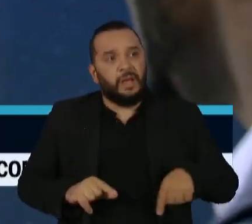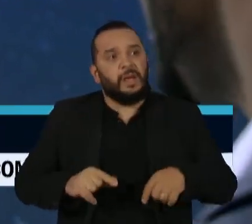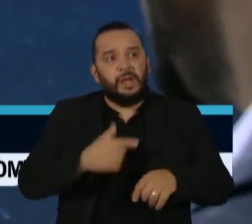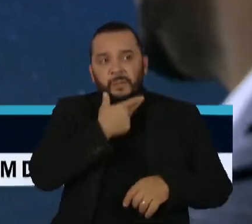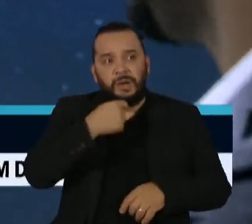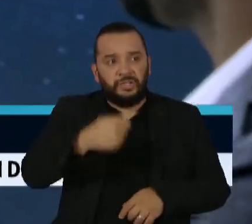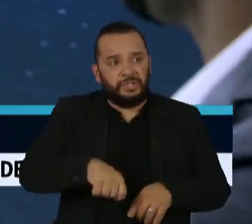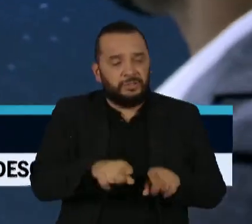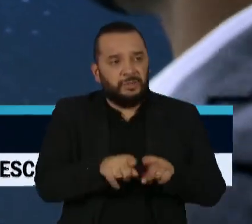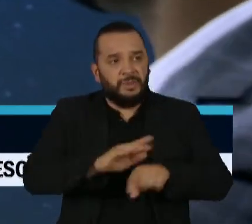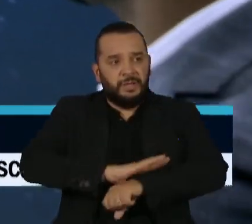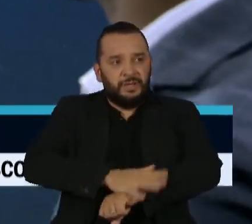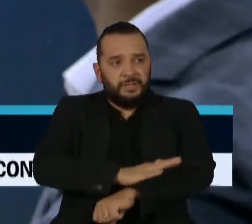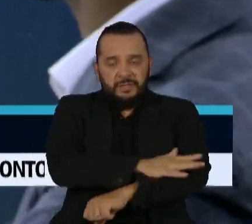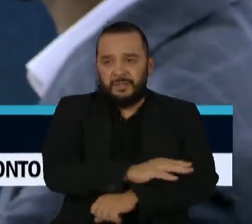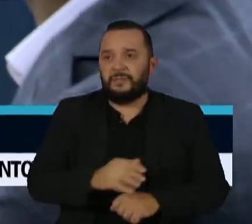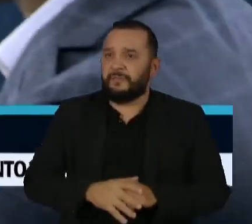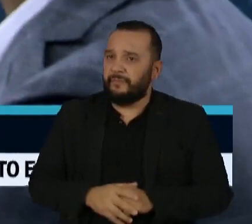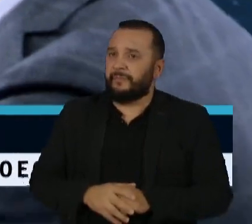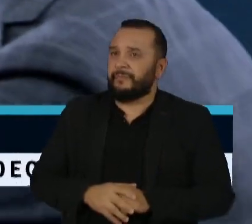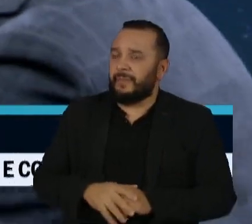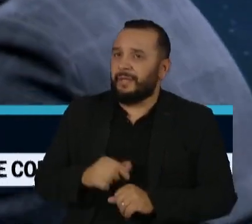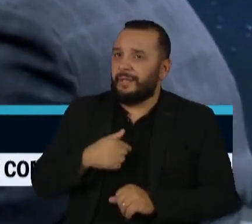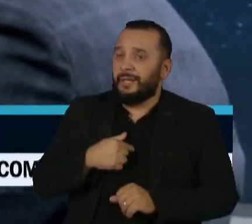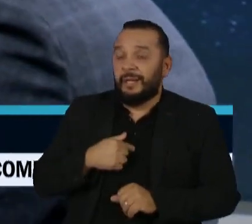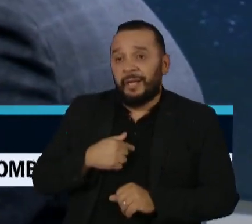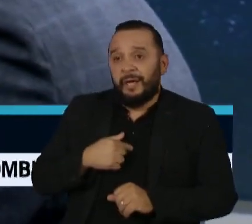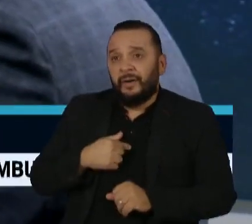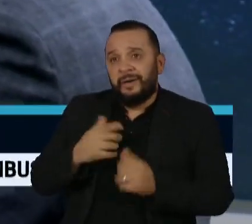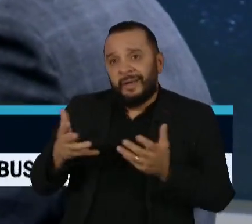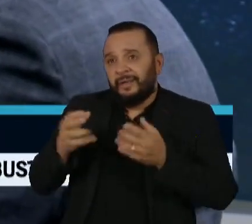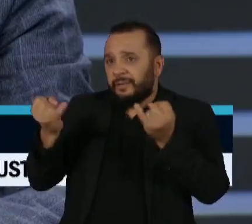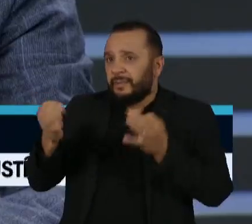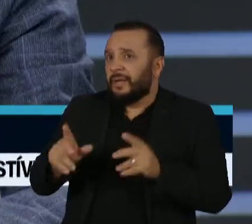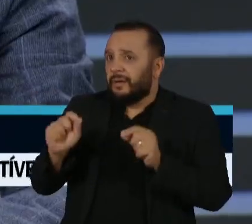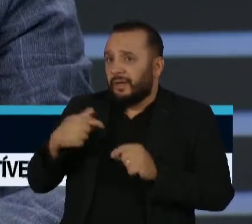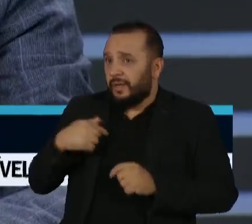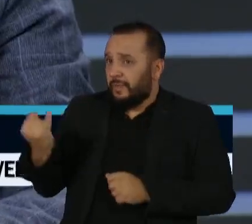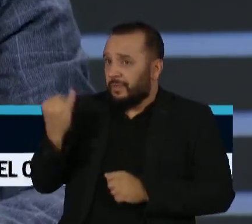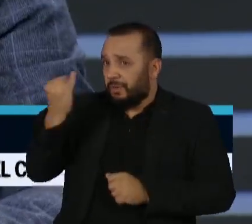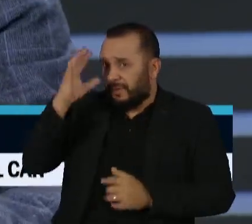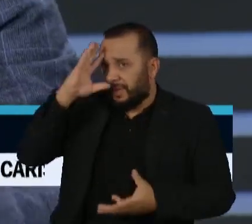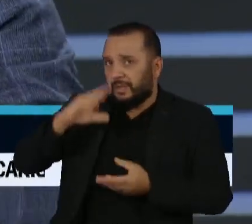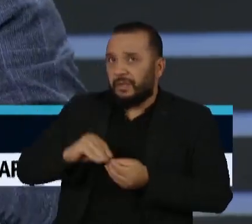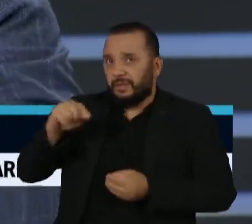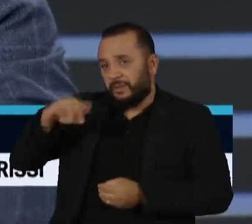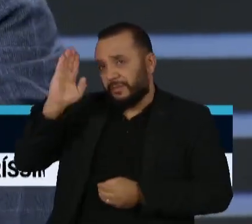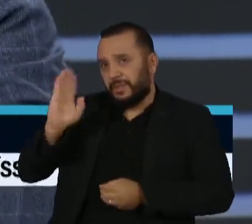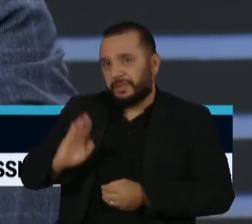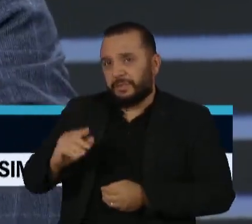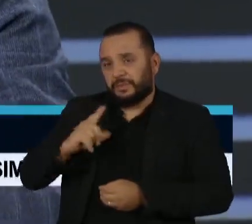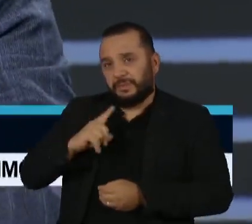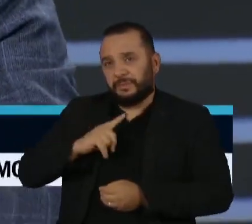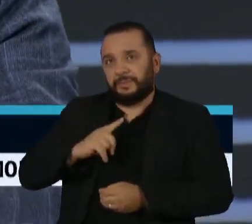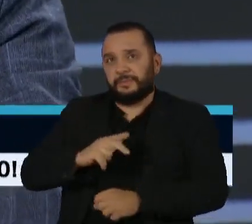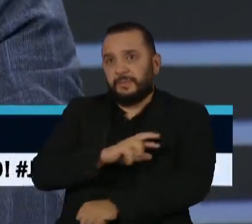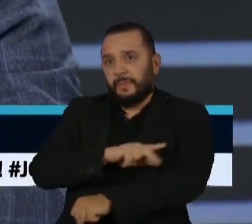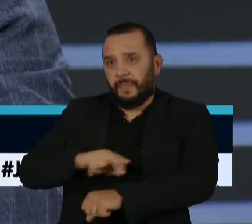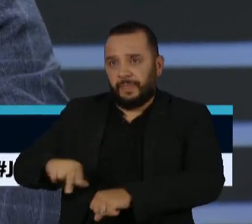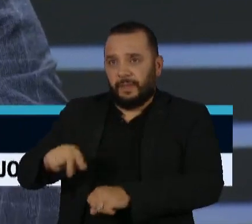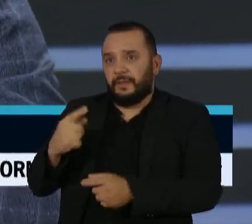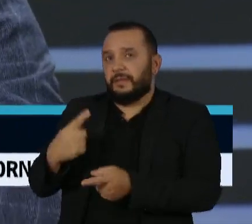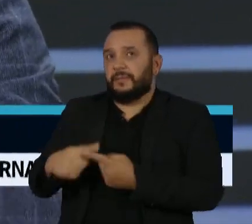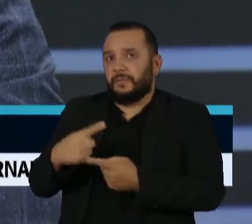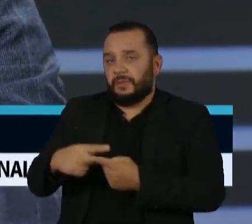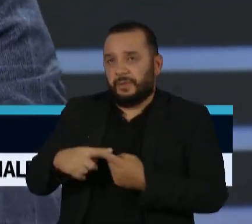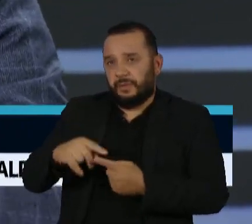estrutural. Sim, e eu sempre gosto de trazer que é algo profundamente importante para entender o Brasil, que é raça primeiro, porque é o país que